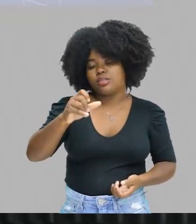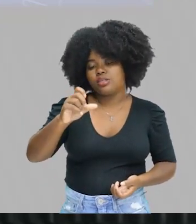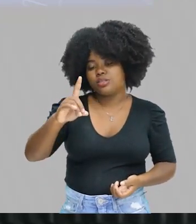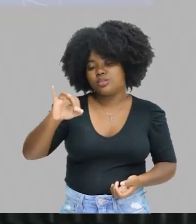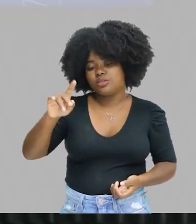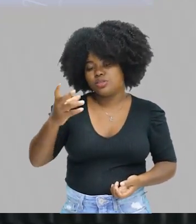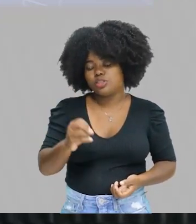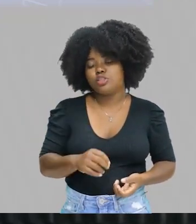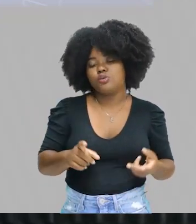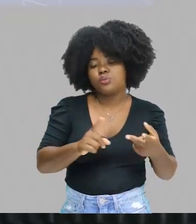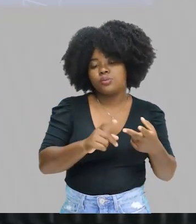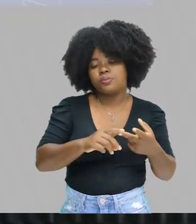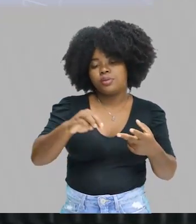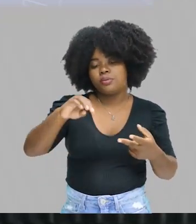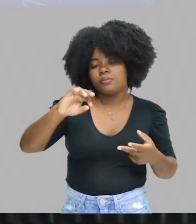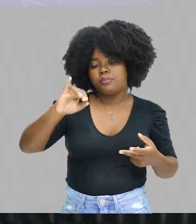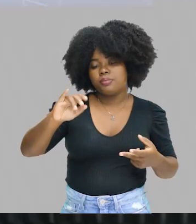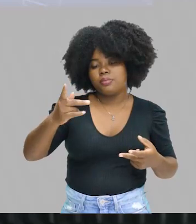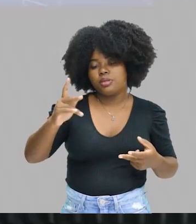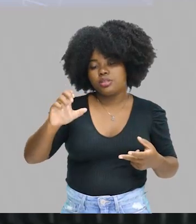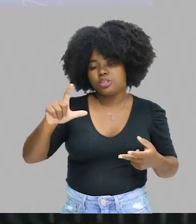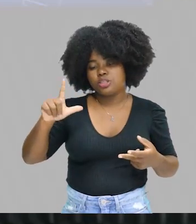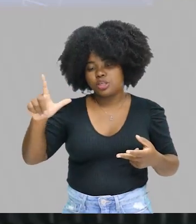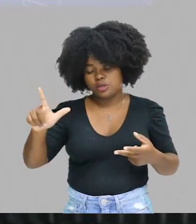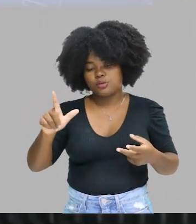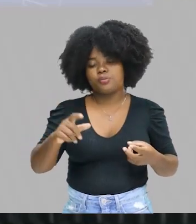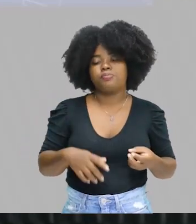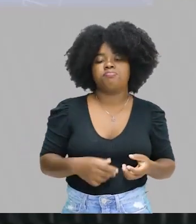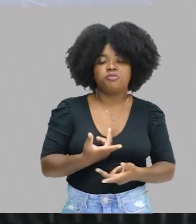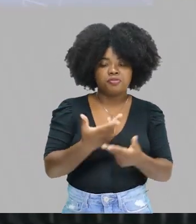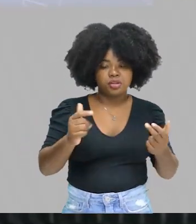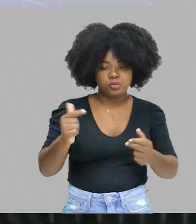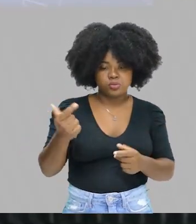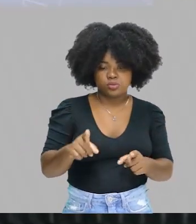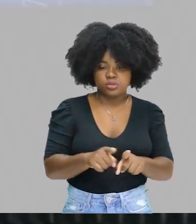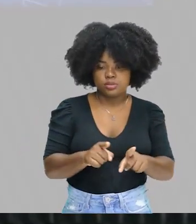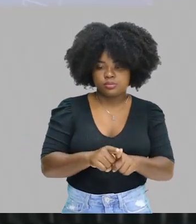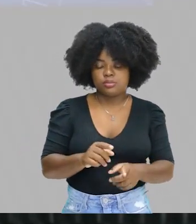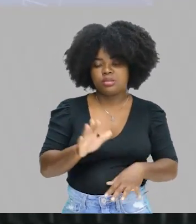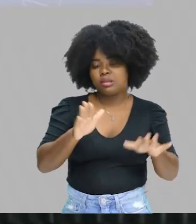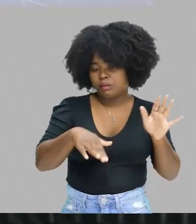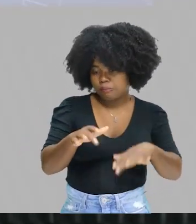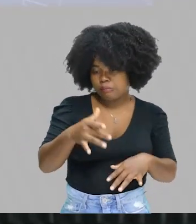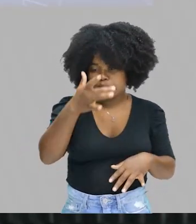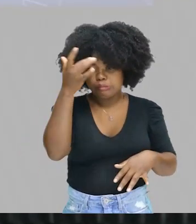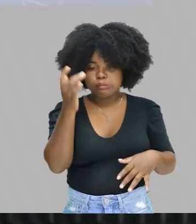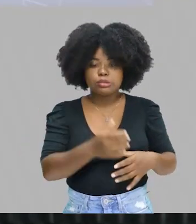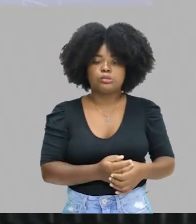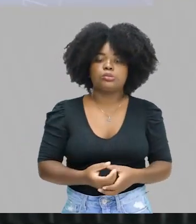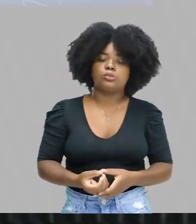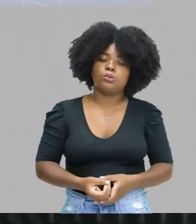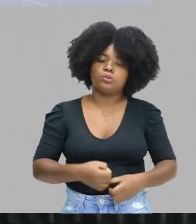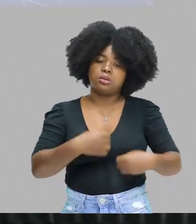isso. Né? E o polimento pode ser muito liso ou você pode deixar áspero. Depende muito do artista como ele quer criar a sensação de textura na